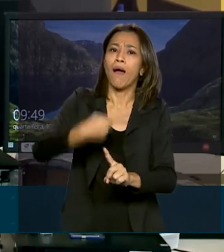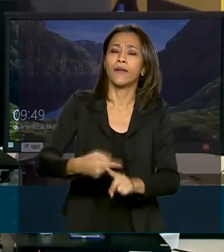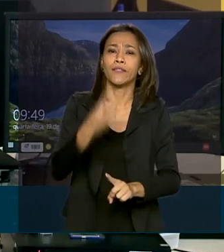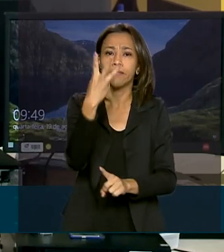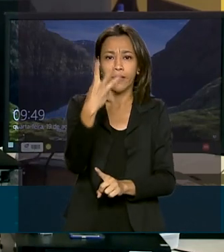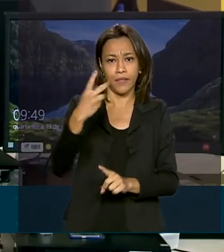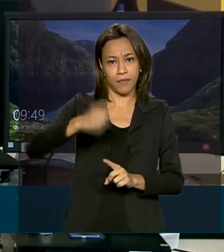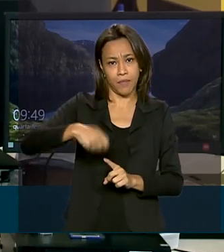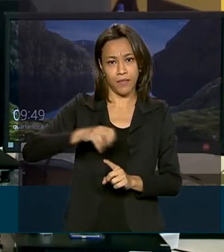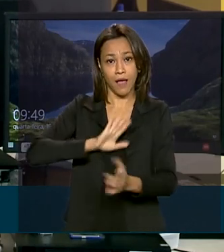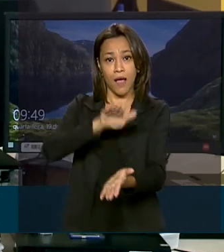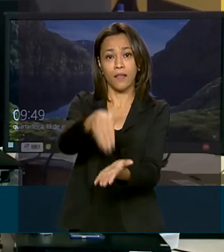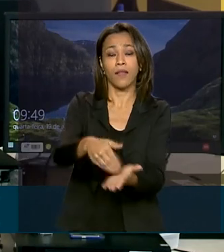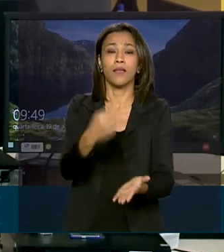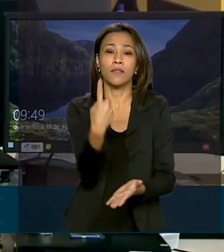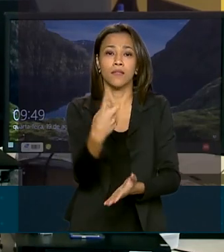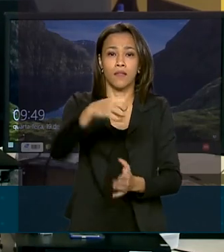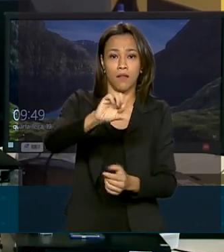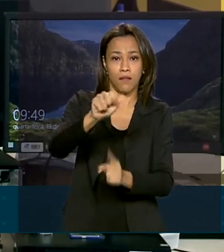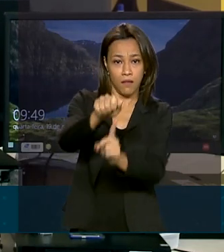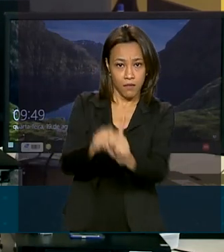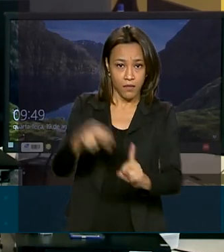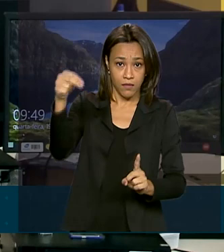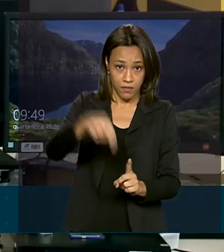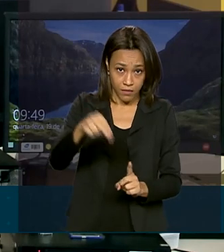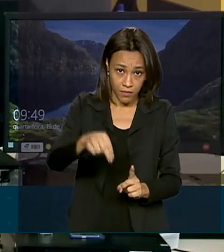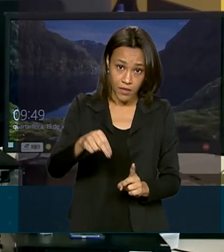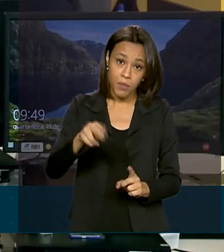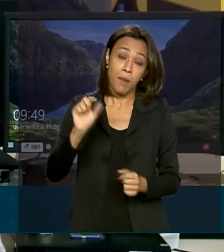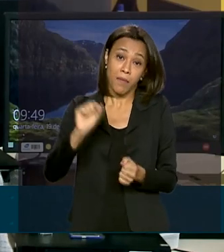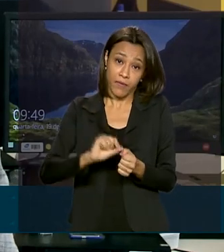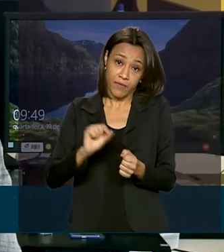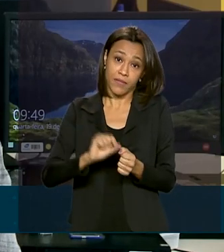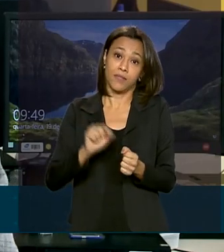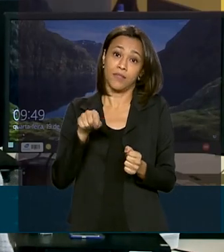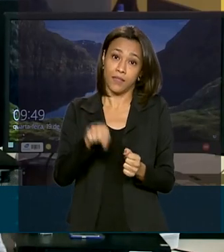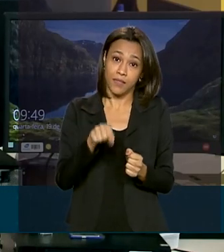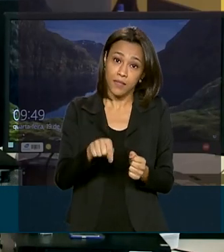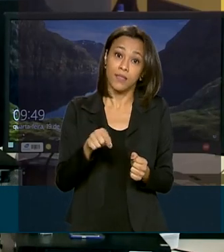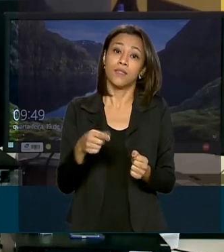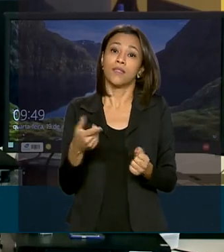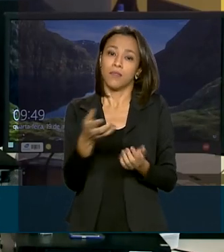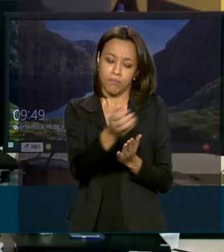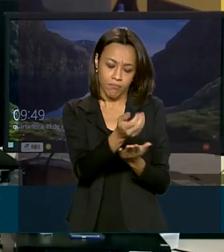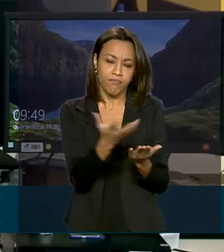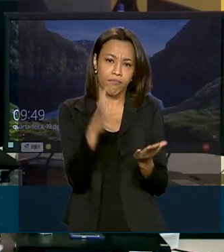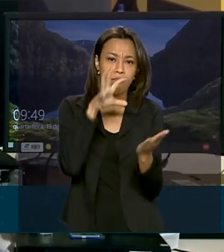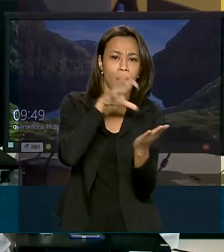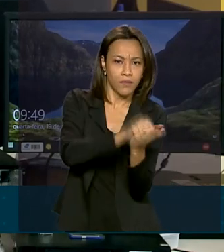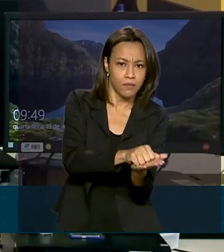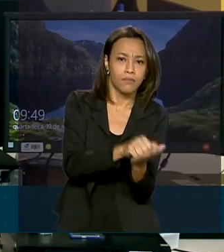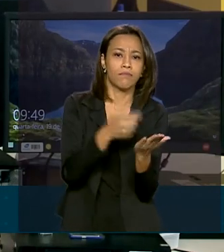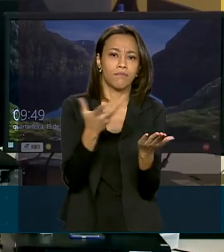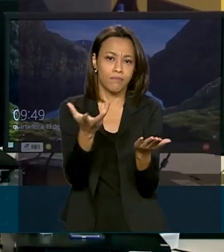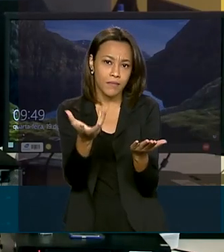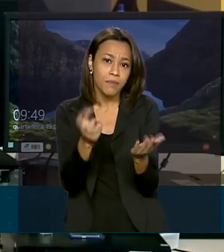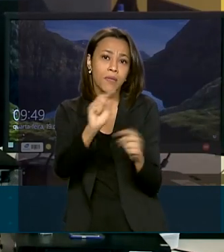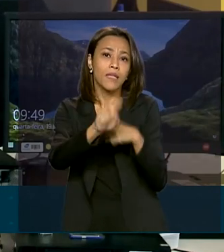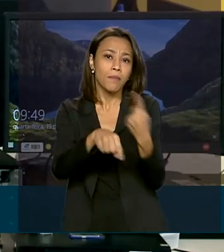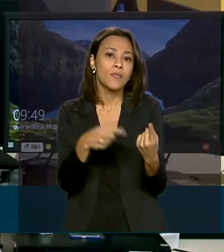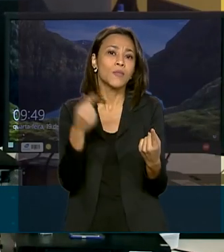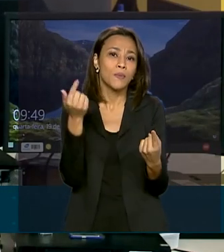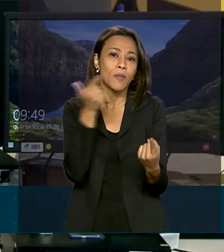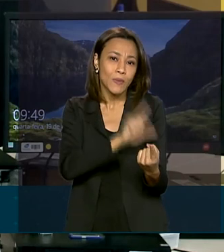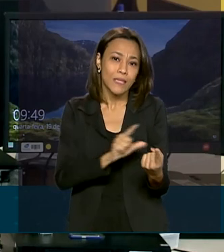o dia 19 de novembro, para fazer essa formalização e sobreviver no mercado nesse momento delicado para a